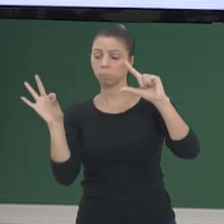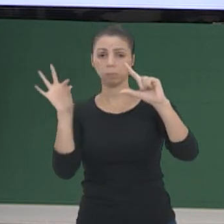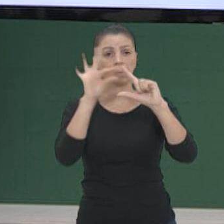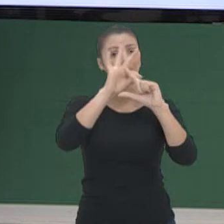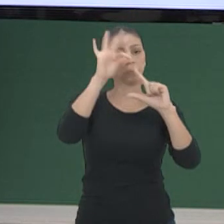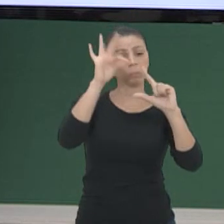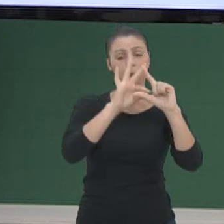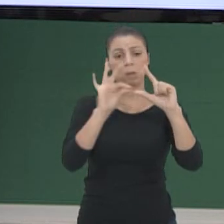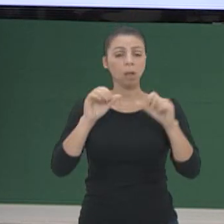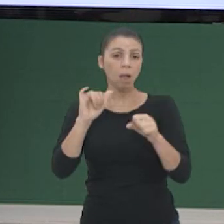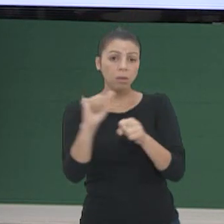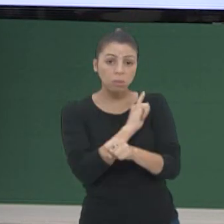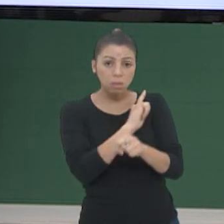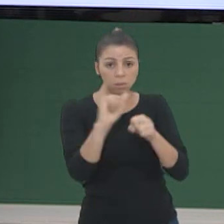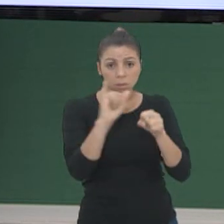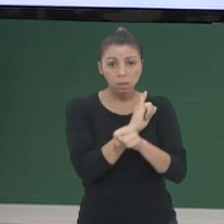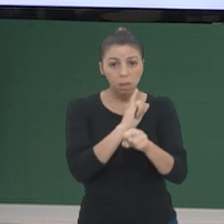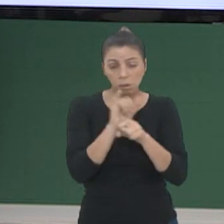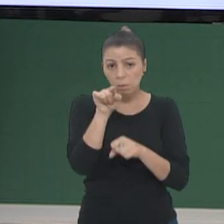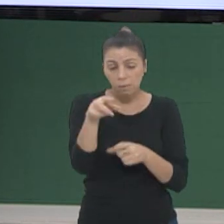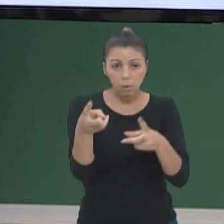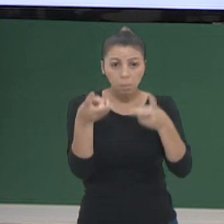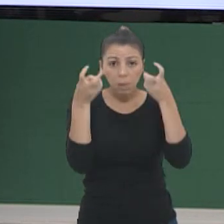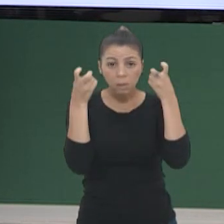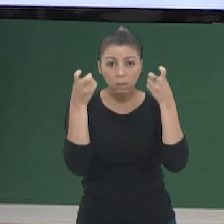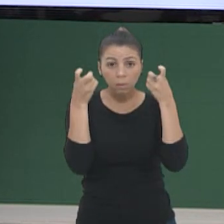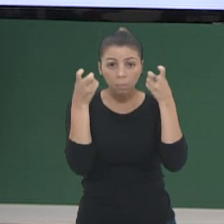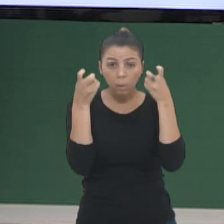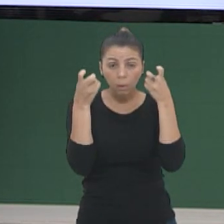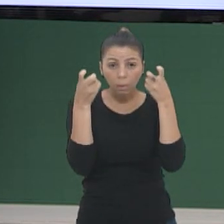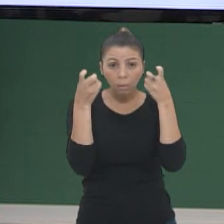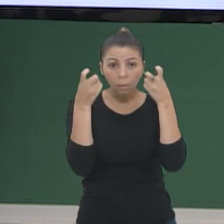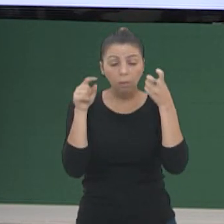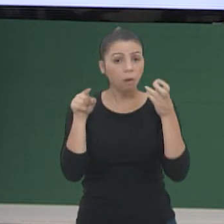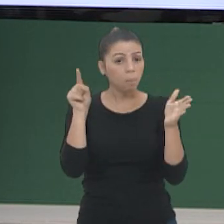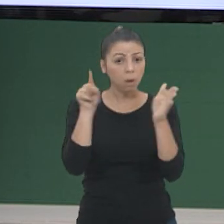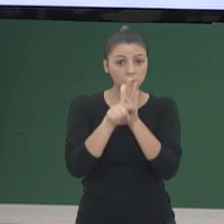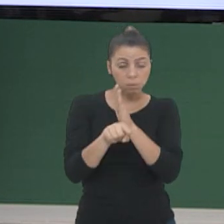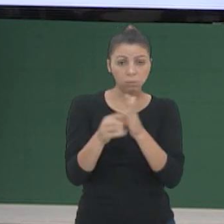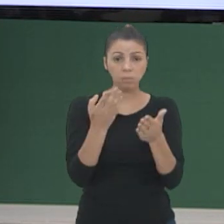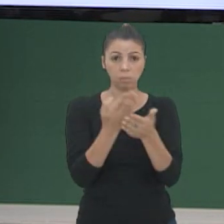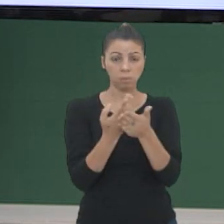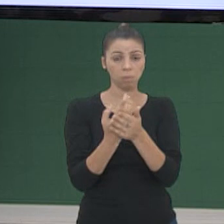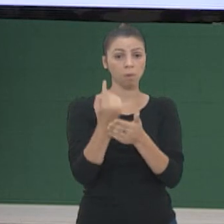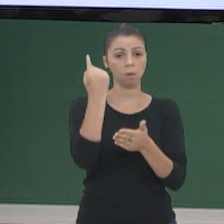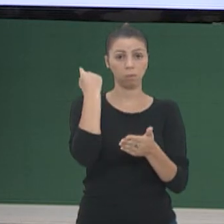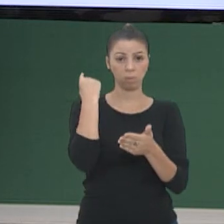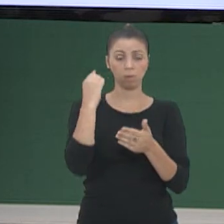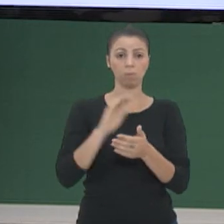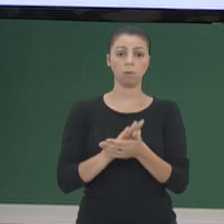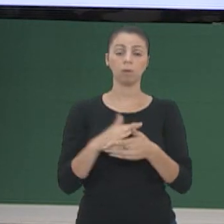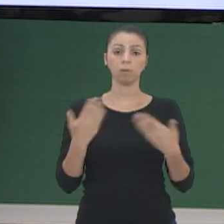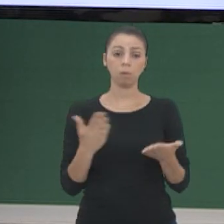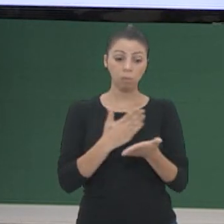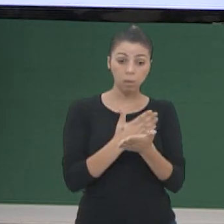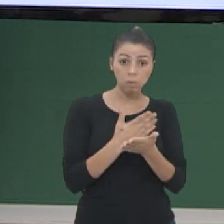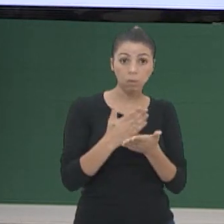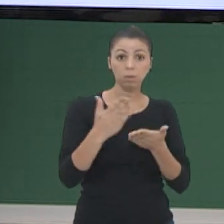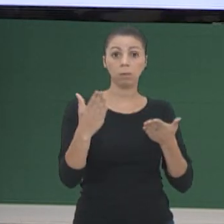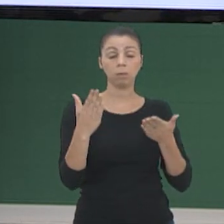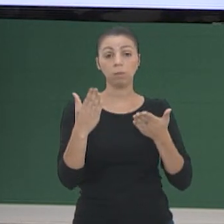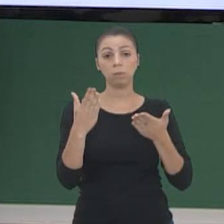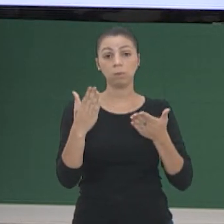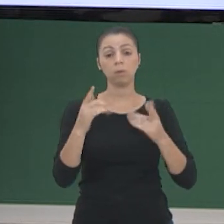de cores diversas. Isso daí foi um dos exercícios da aula passada. Então, nós iniciamos falando